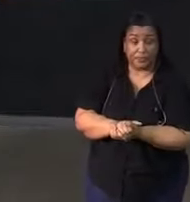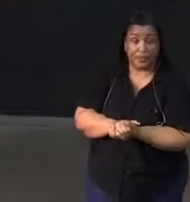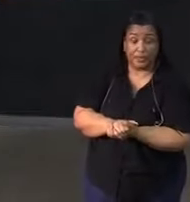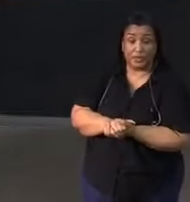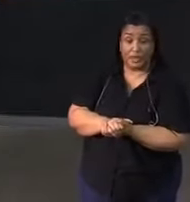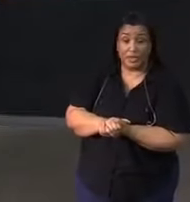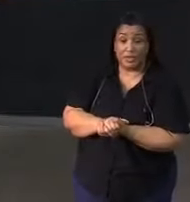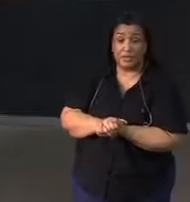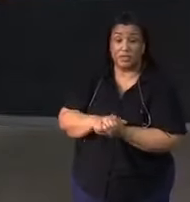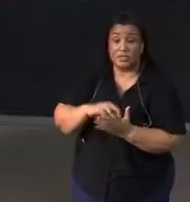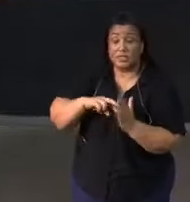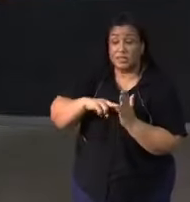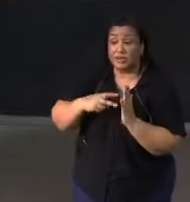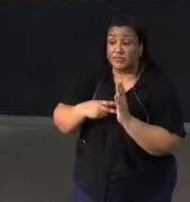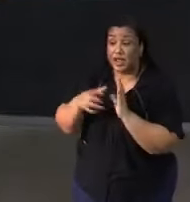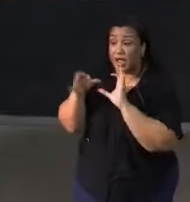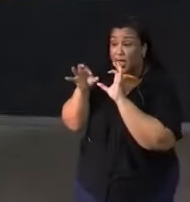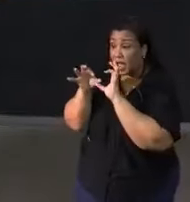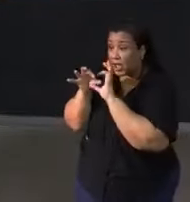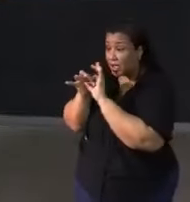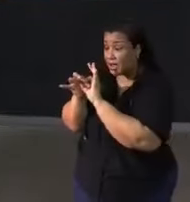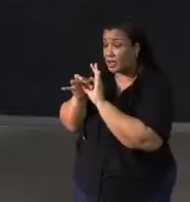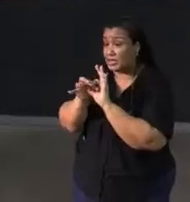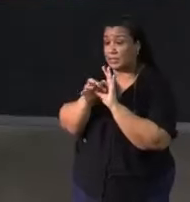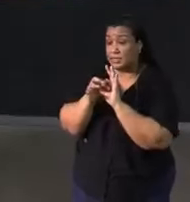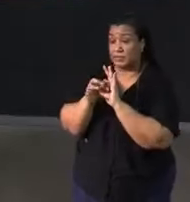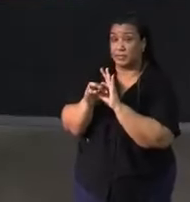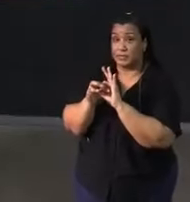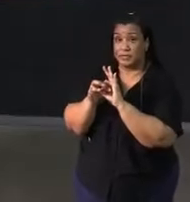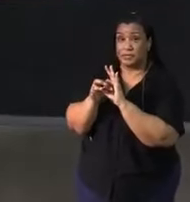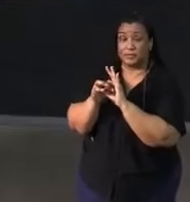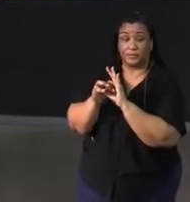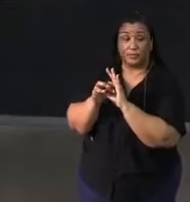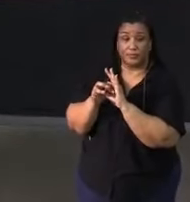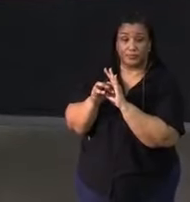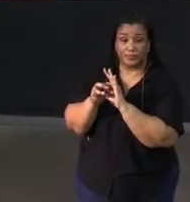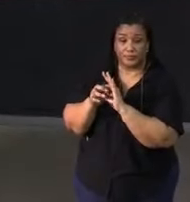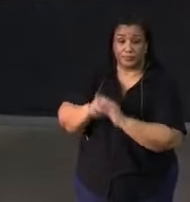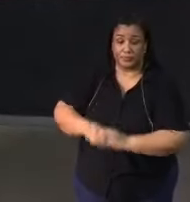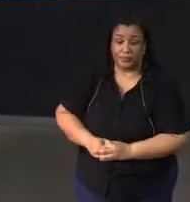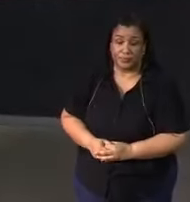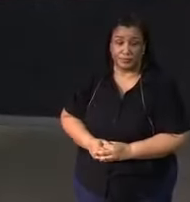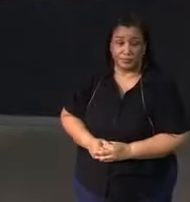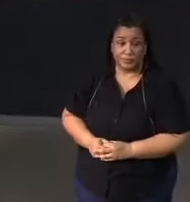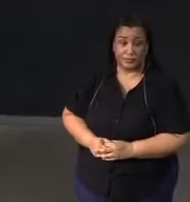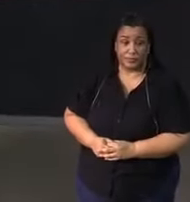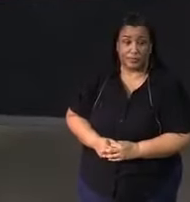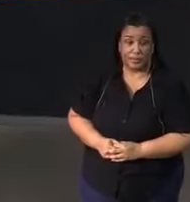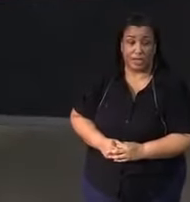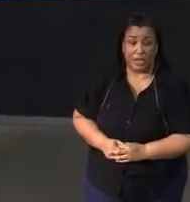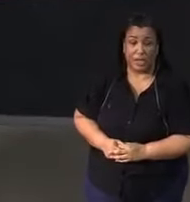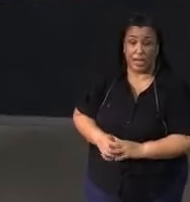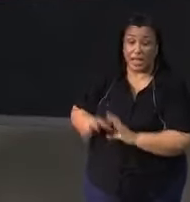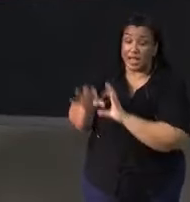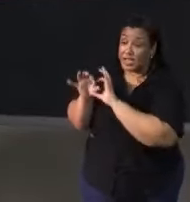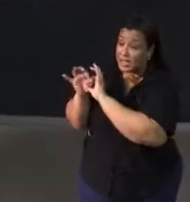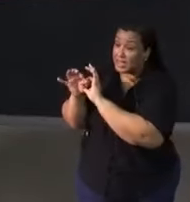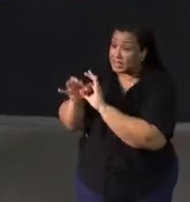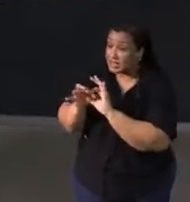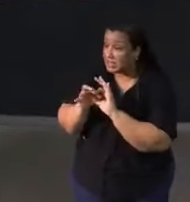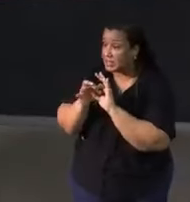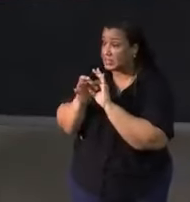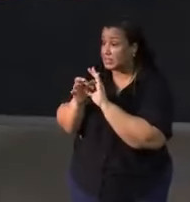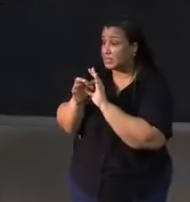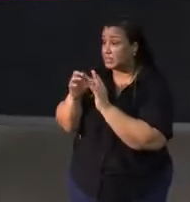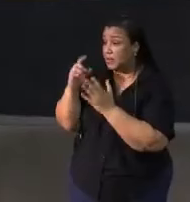nós fazemos uma aliança, um pacto nupcial, sim ou não? E nesse pacto, nesta